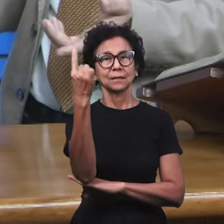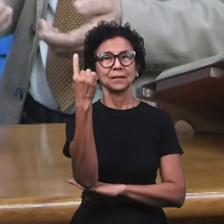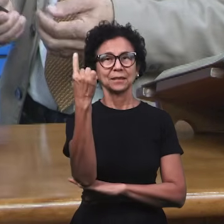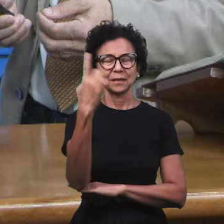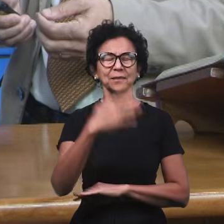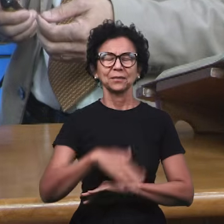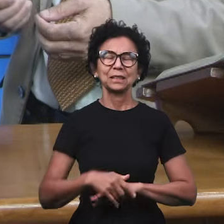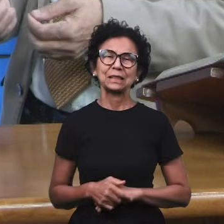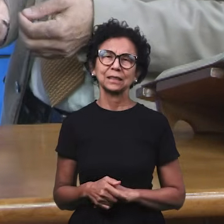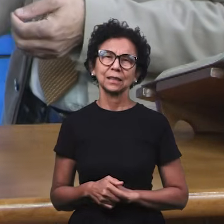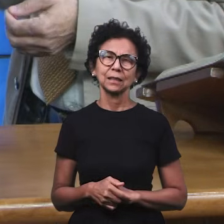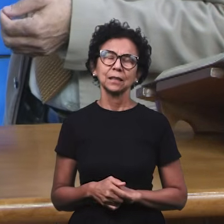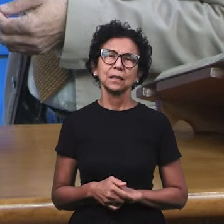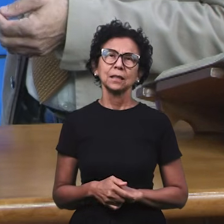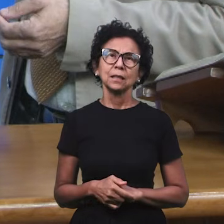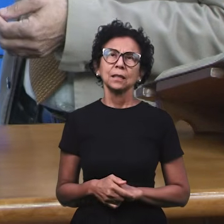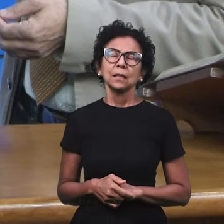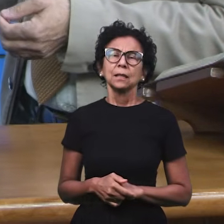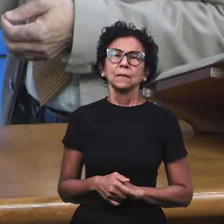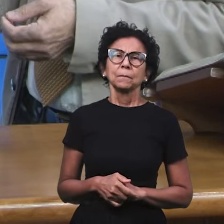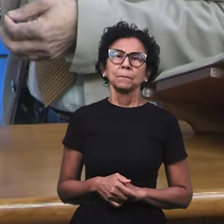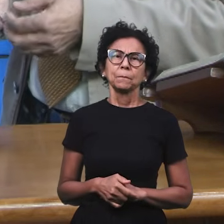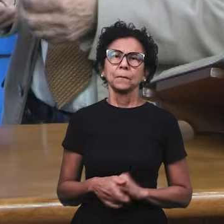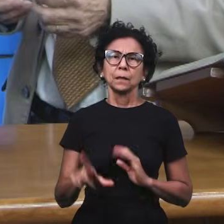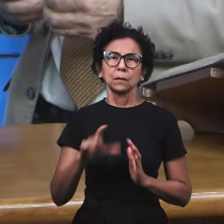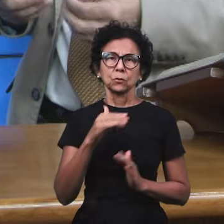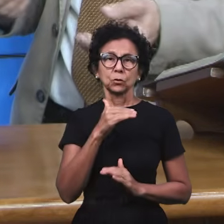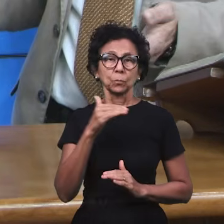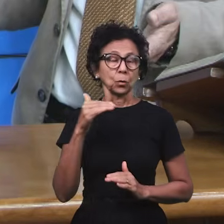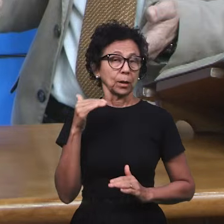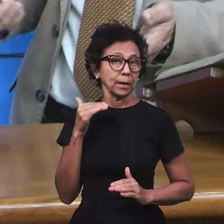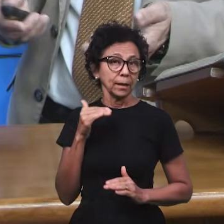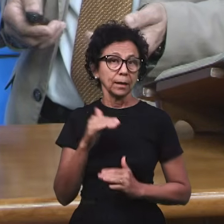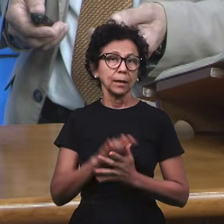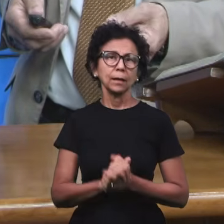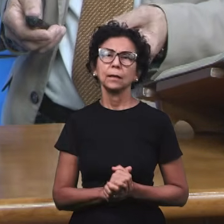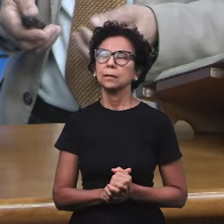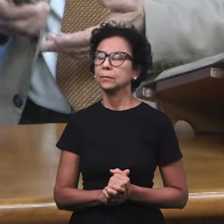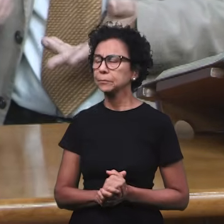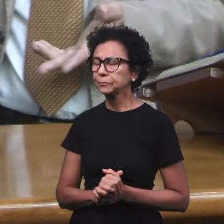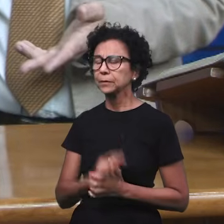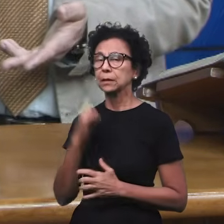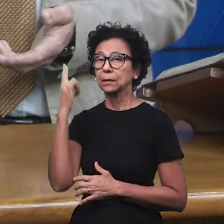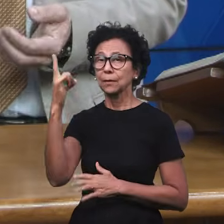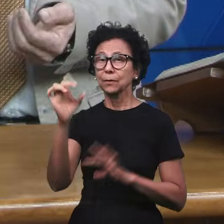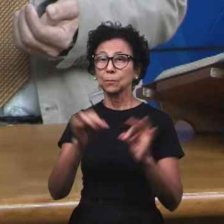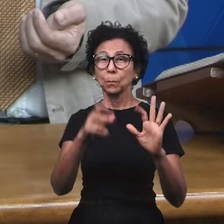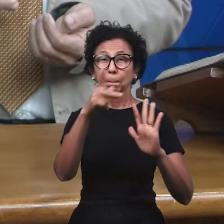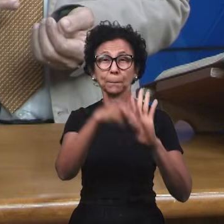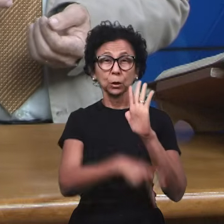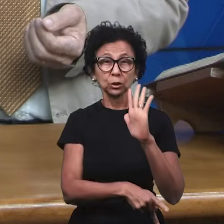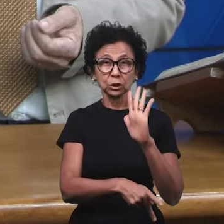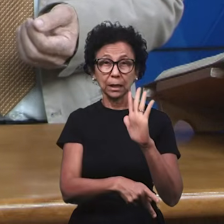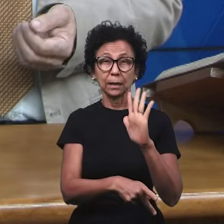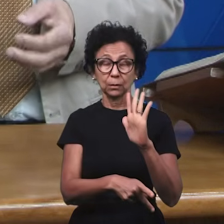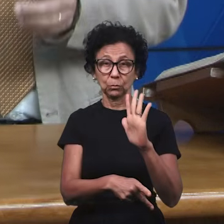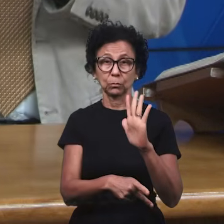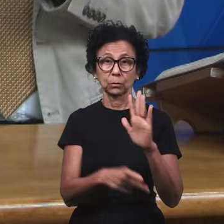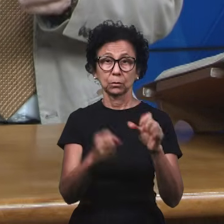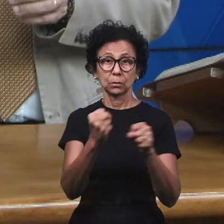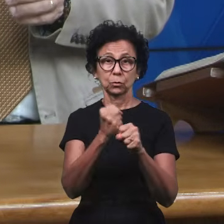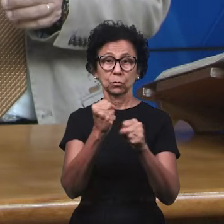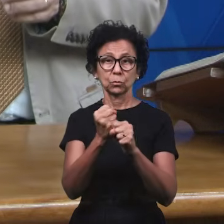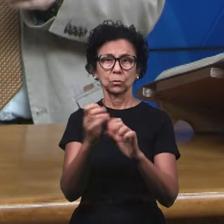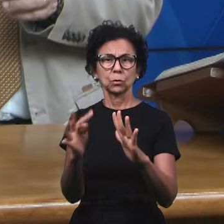pouco antes de partir, ele deixa para Salomão todo o risco do projeto, do templo. Não seria ele que iria construir,